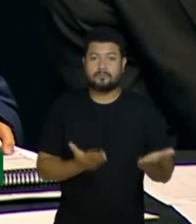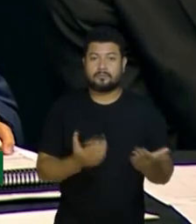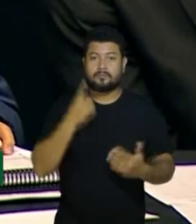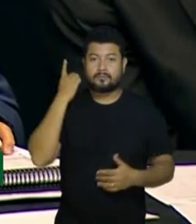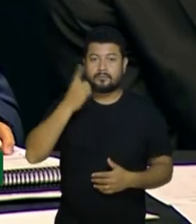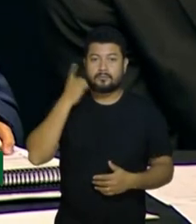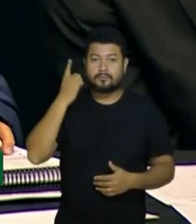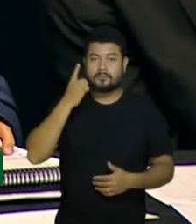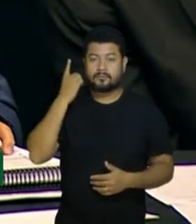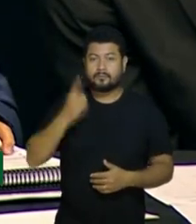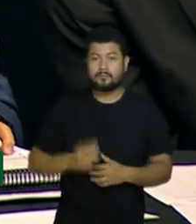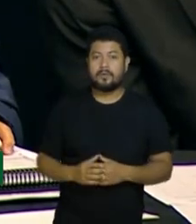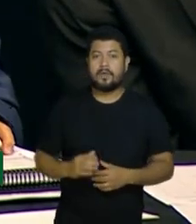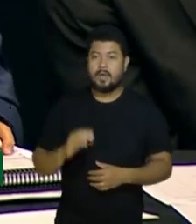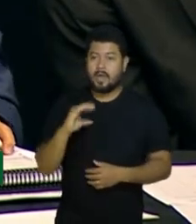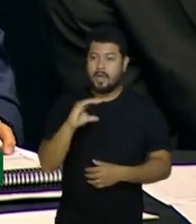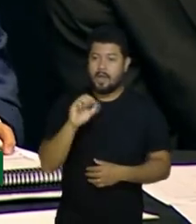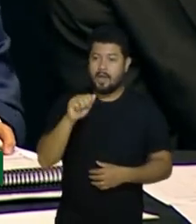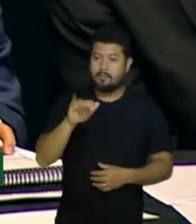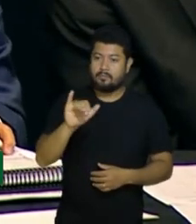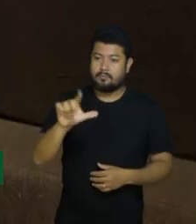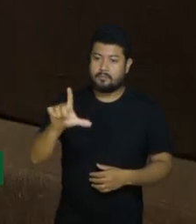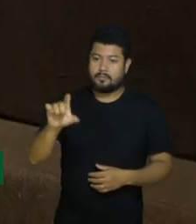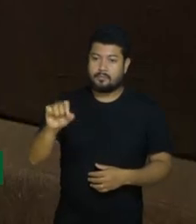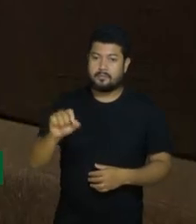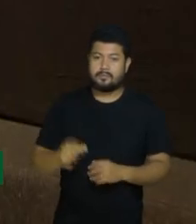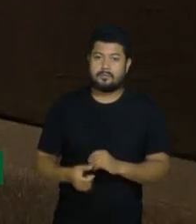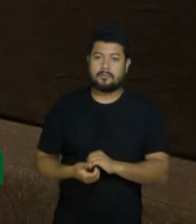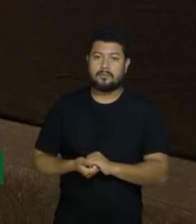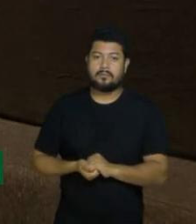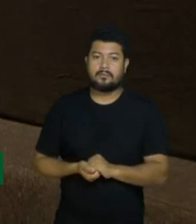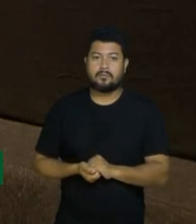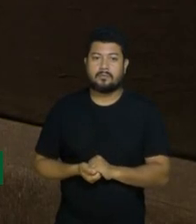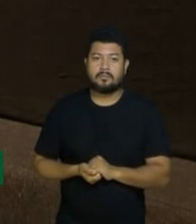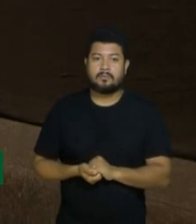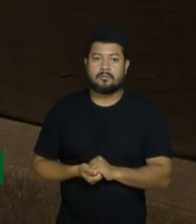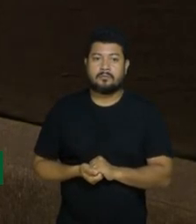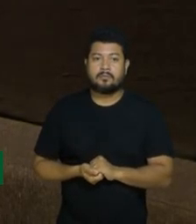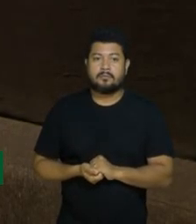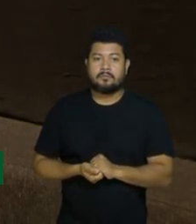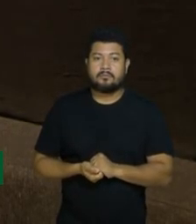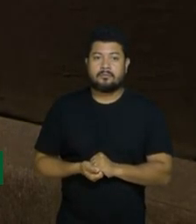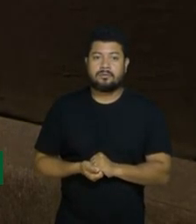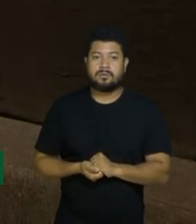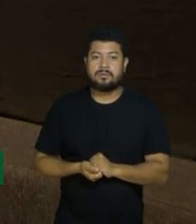deputado Camilo Martins.